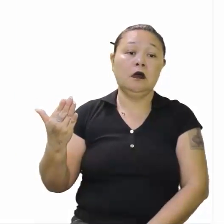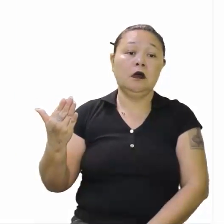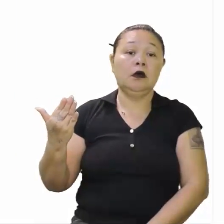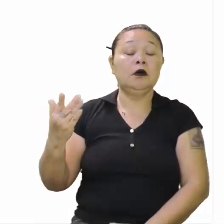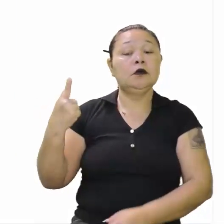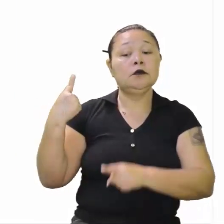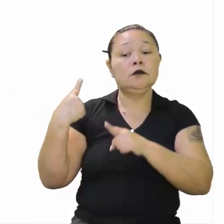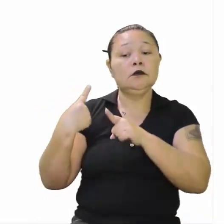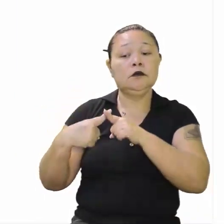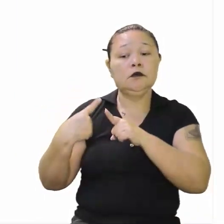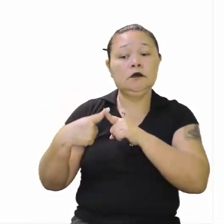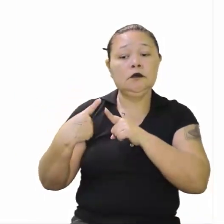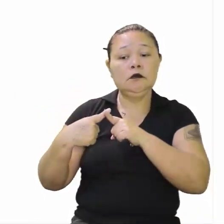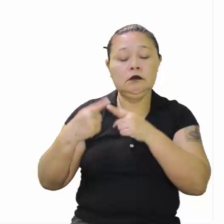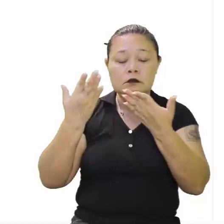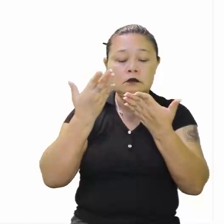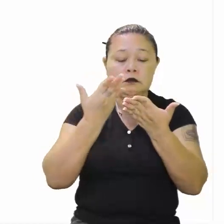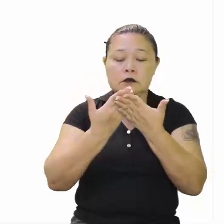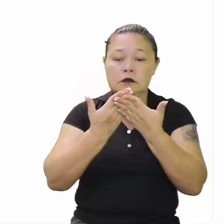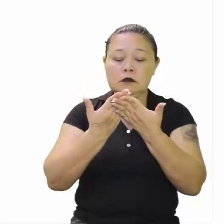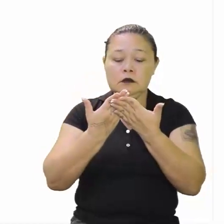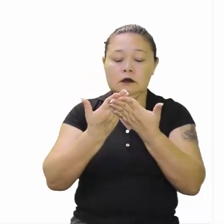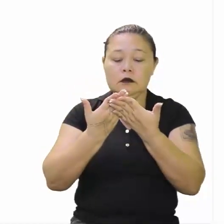Por que estudar